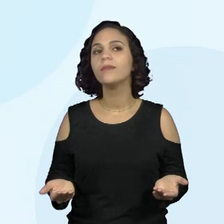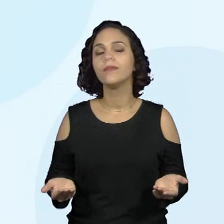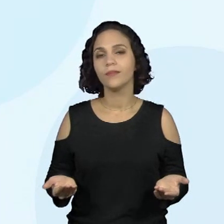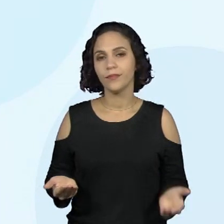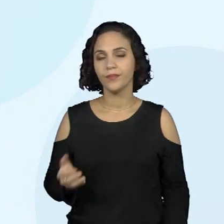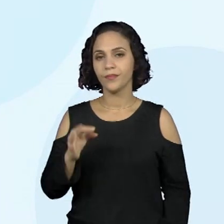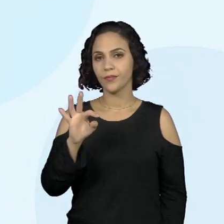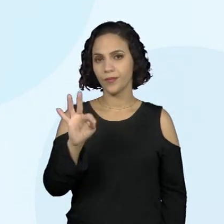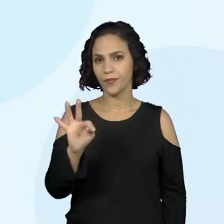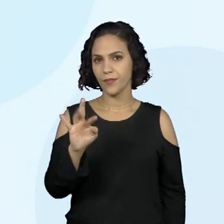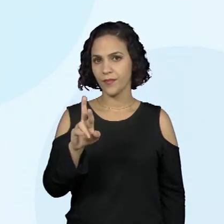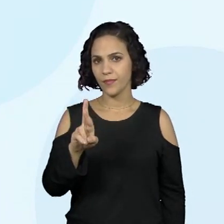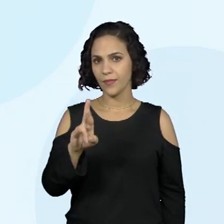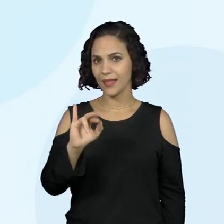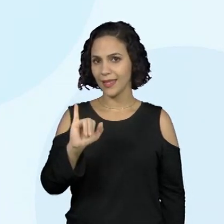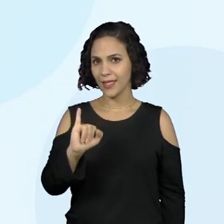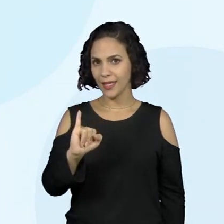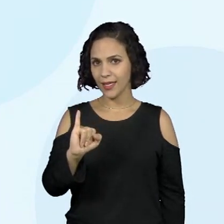Triangular.